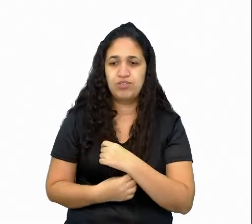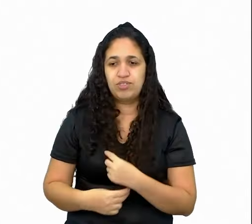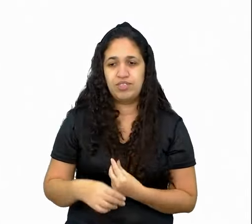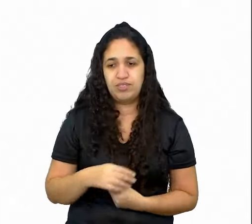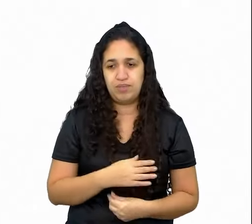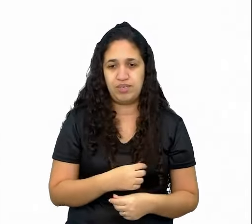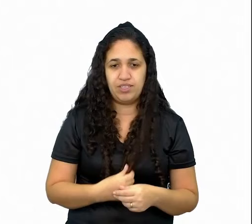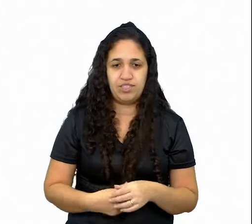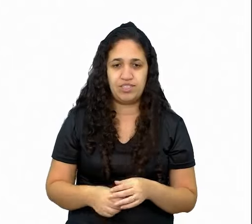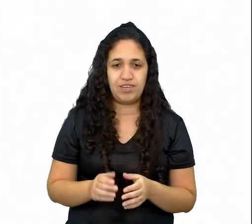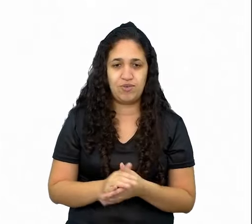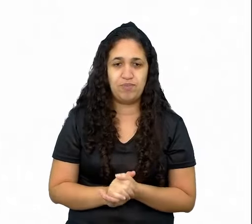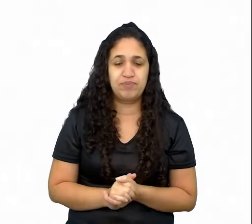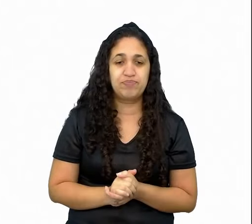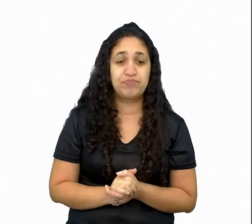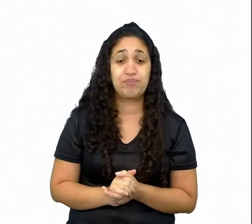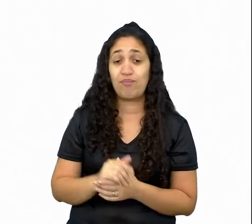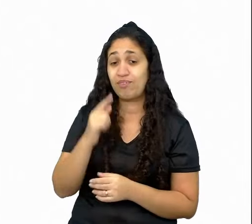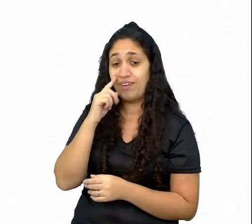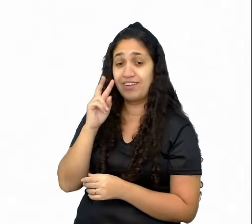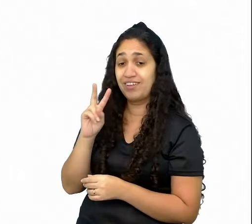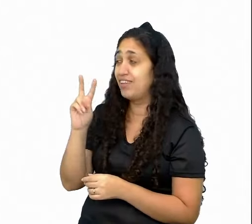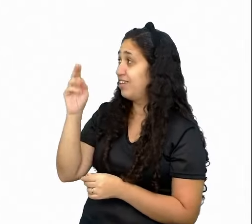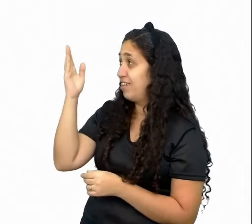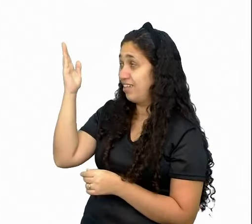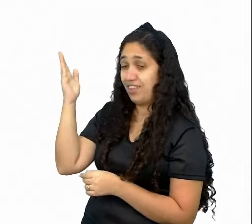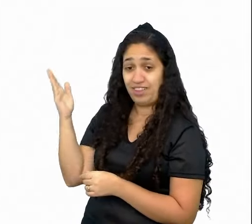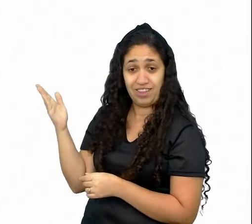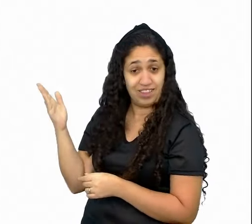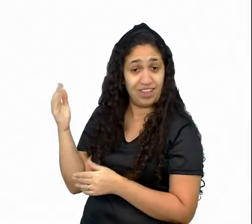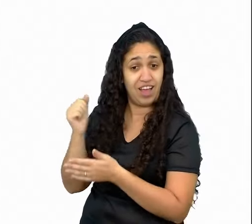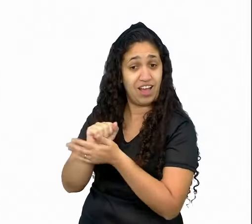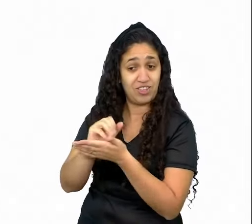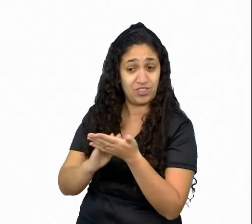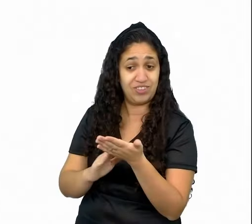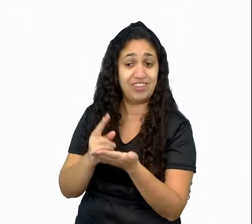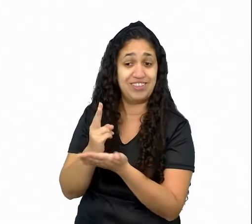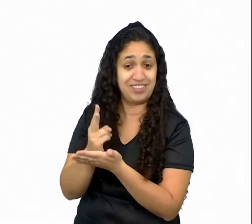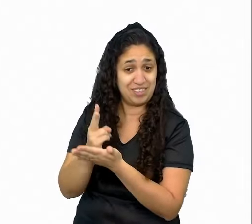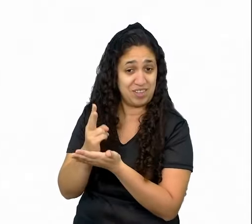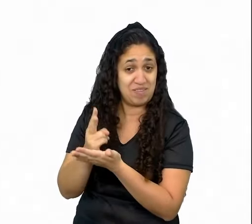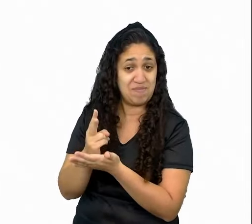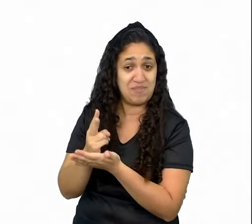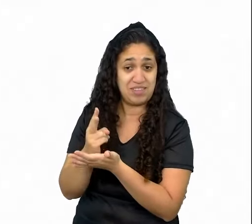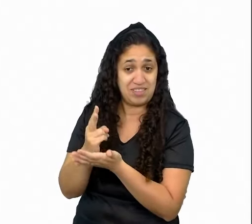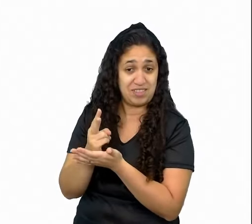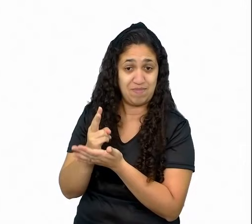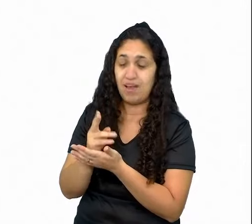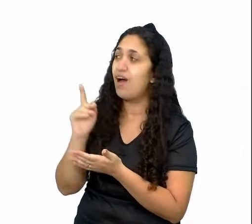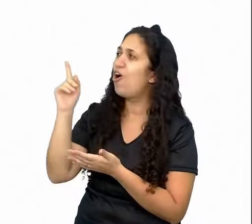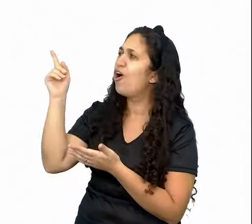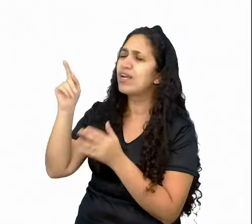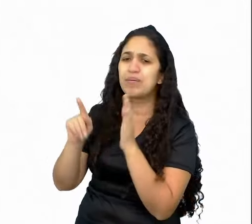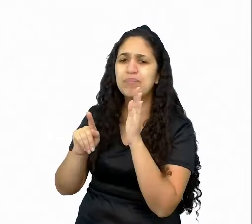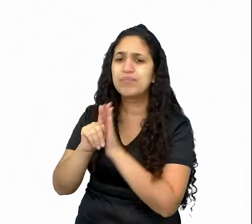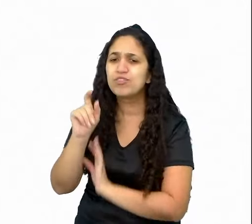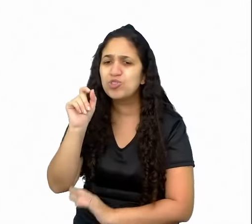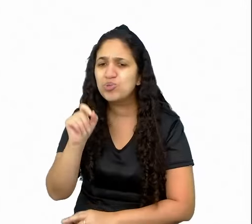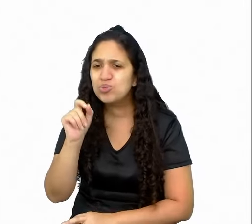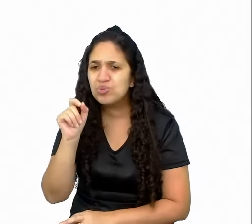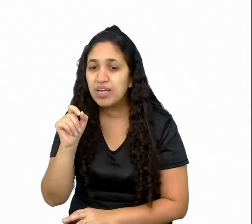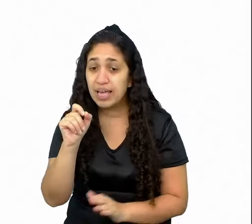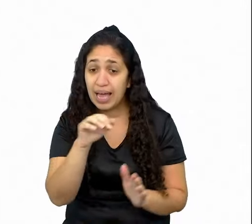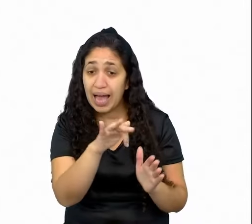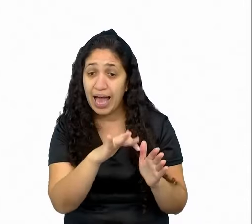Olharam para a atividade? Então, é a mesma atividade, só que está me perguntando o que agora? Qual a